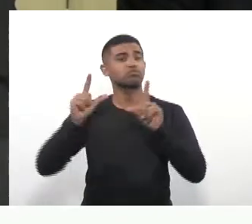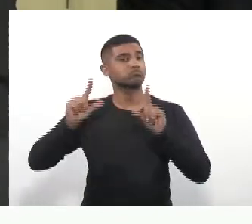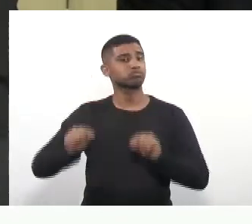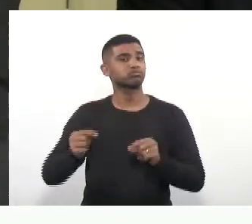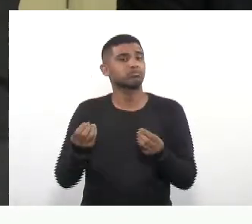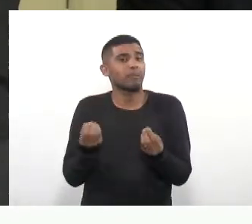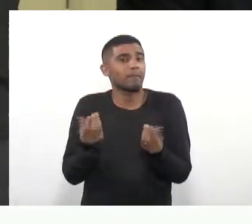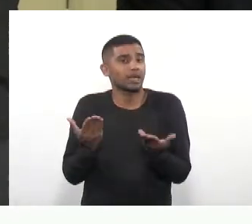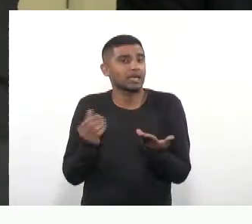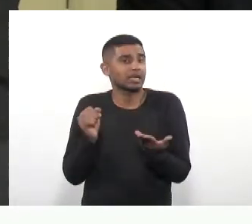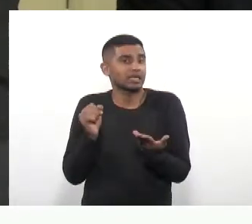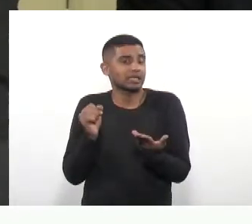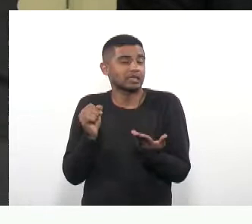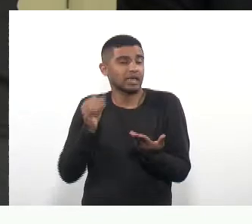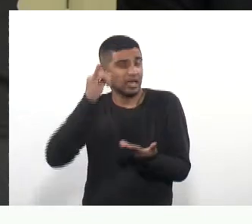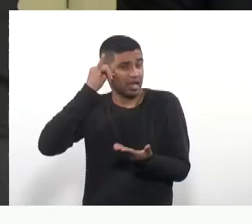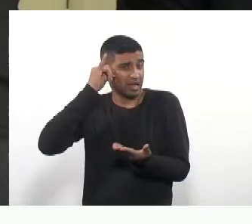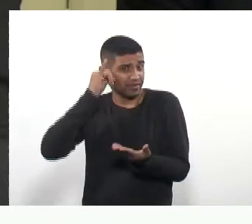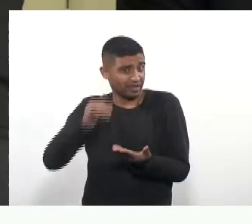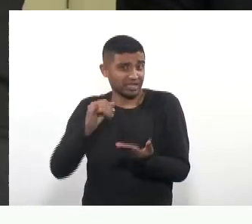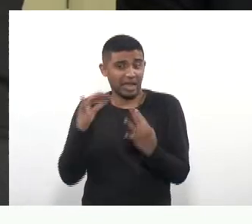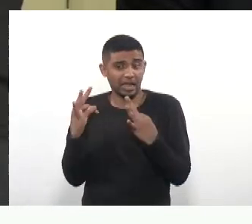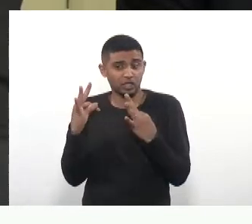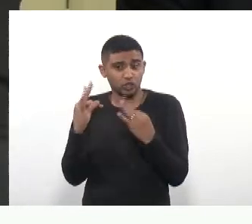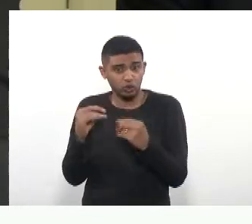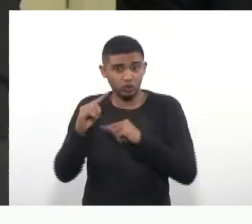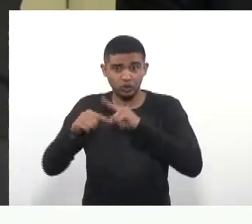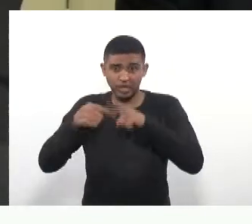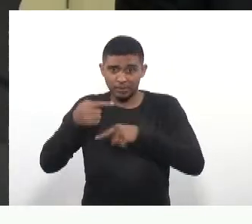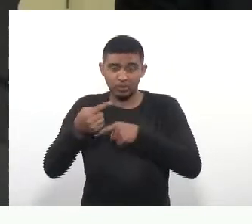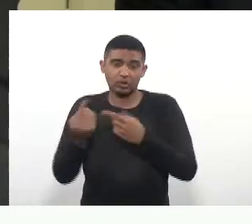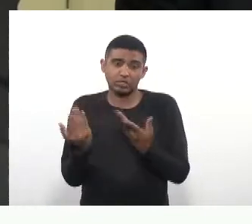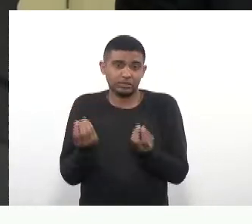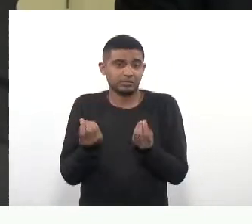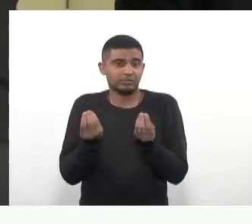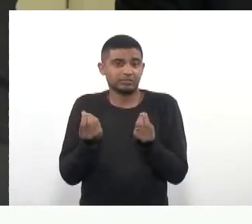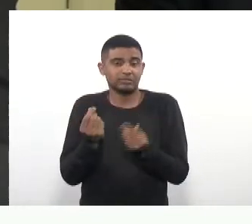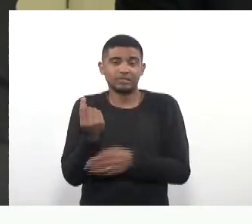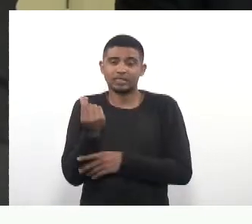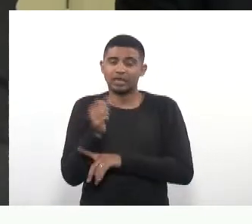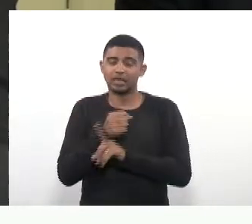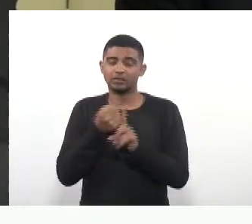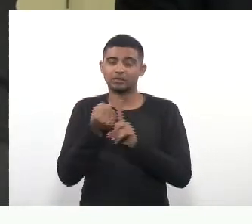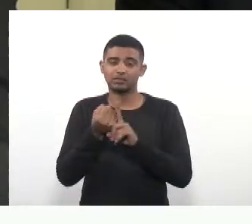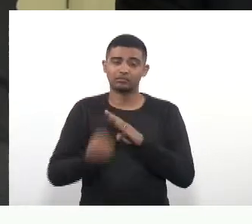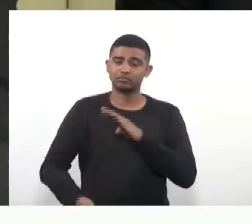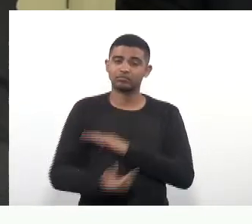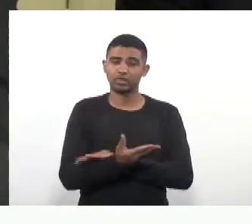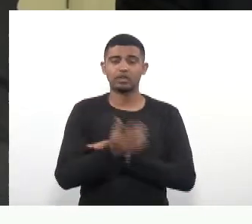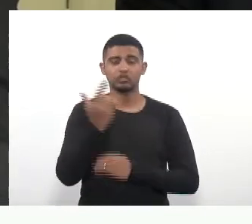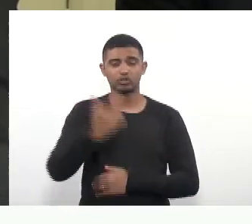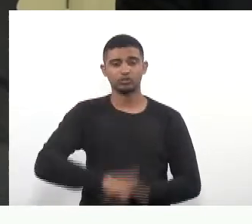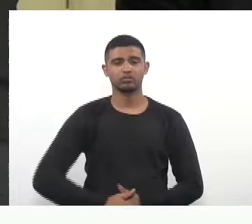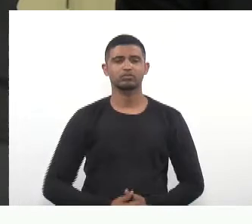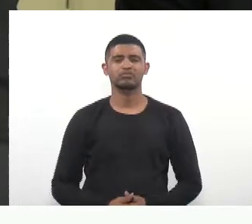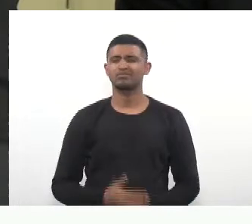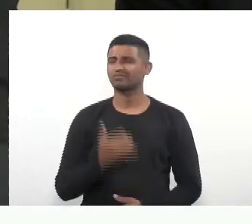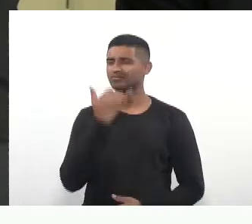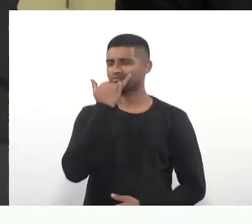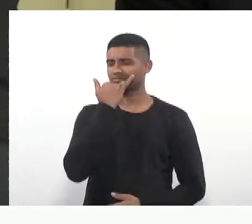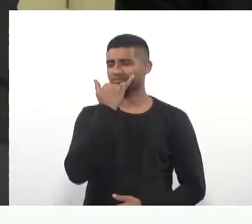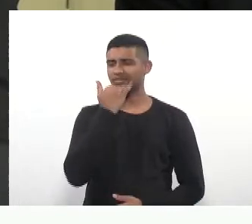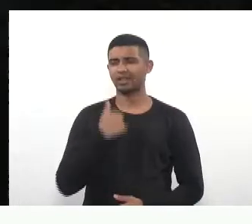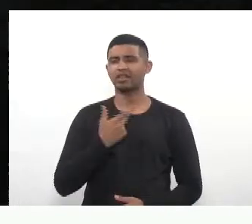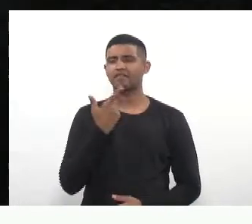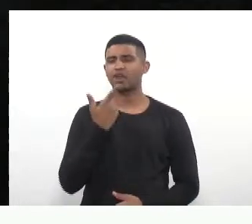que, se não tenha sido usada na sua totalidade, seja devolvida a tarifa. Desculpe, essa regra